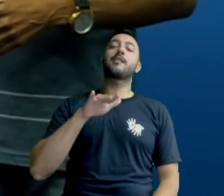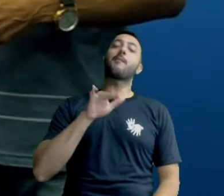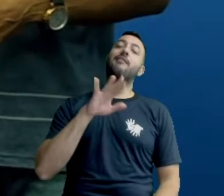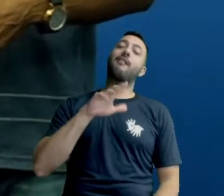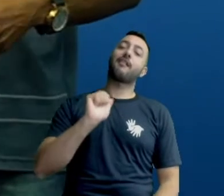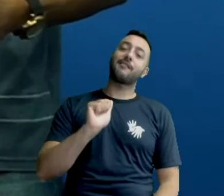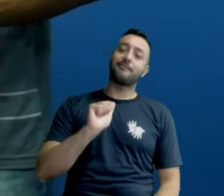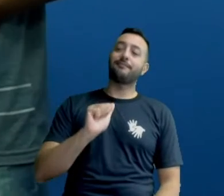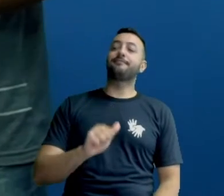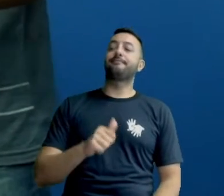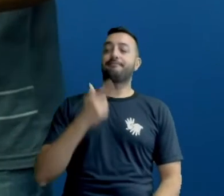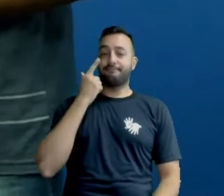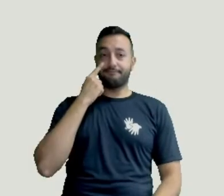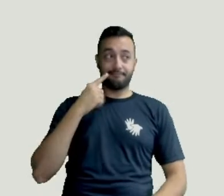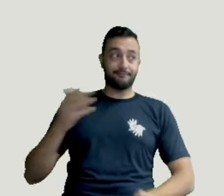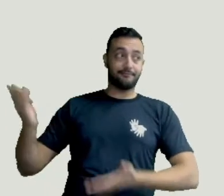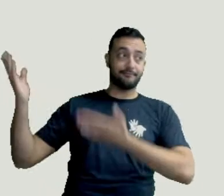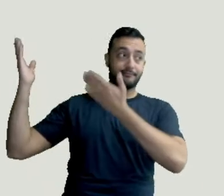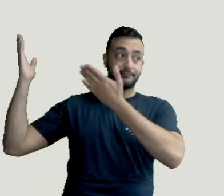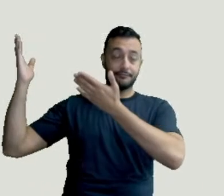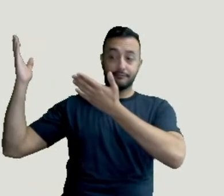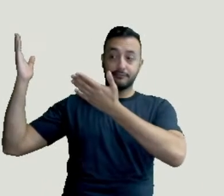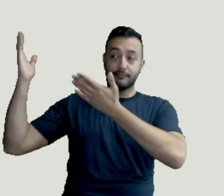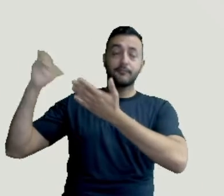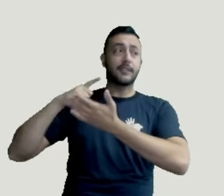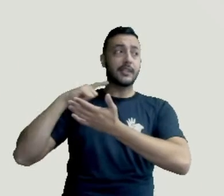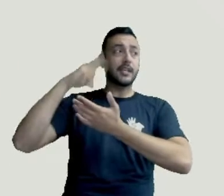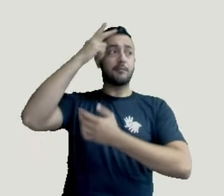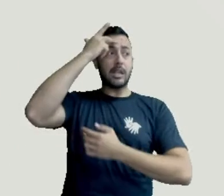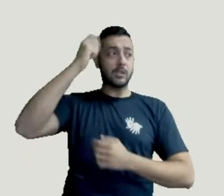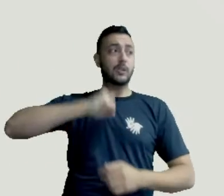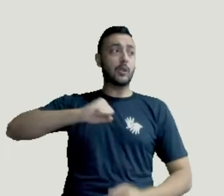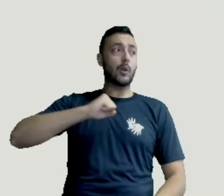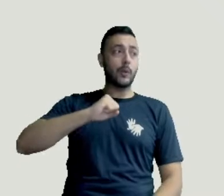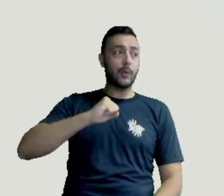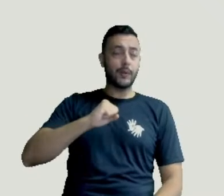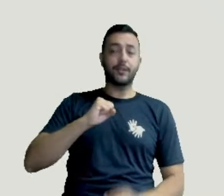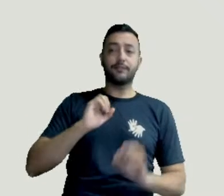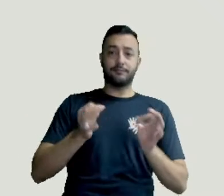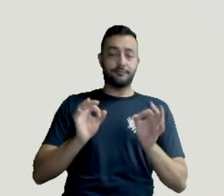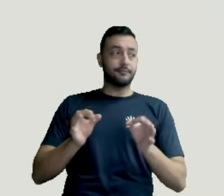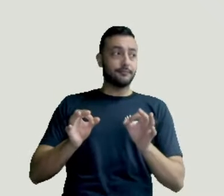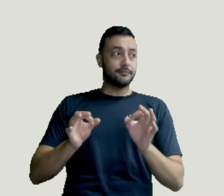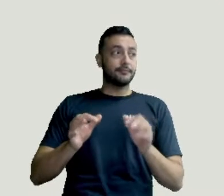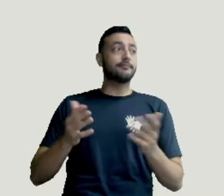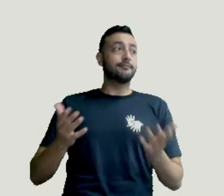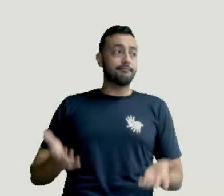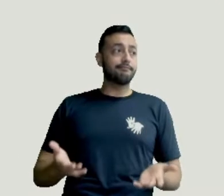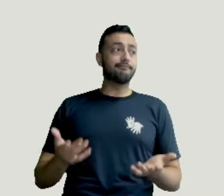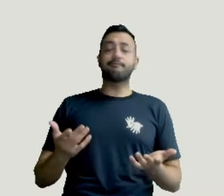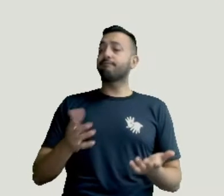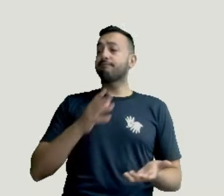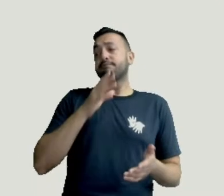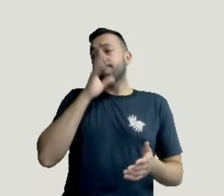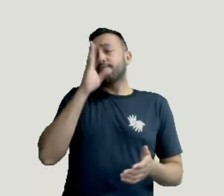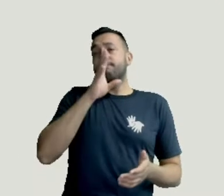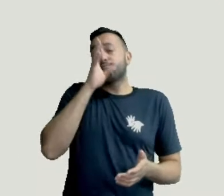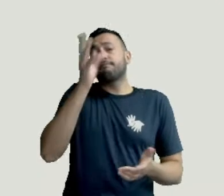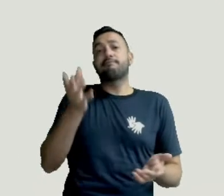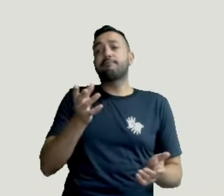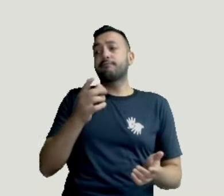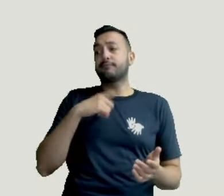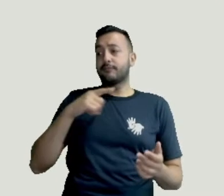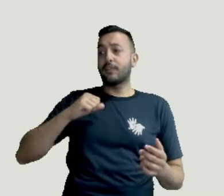lá. Olha aqui para o quadro. Tem pessoas aqui correndo, tá? Aleatoriamente. Uma para